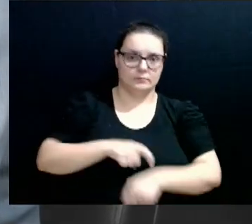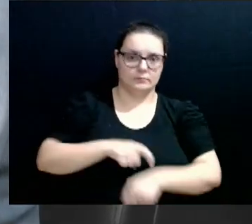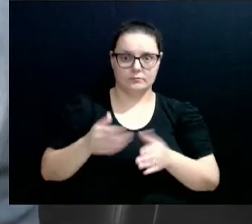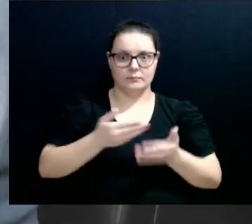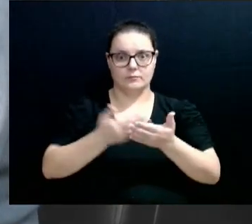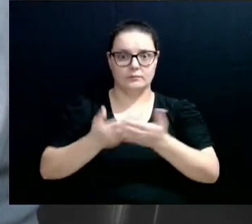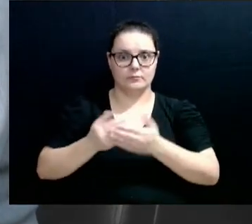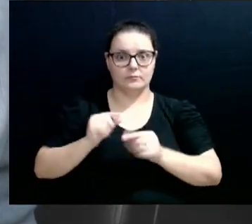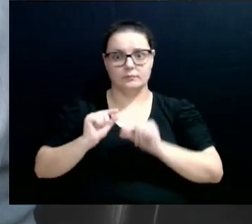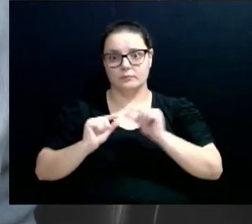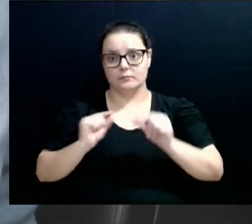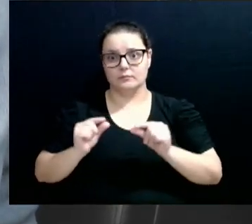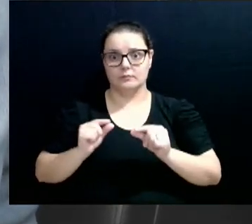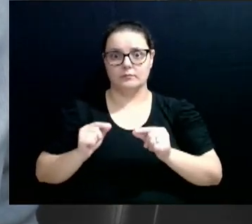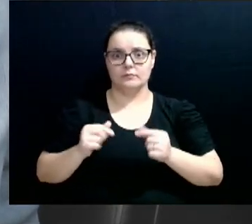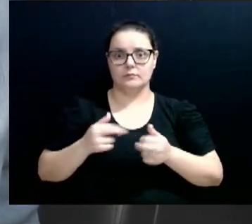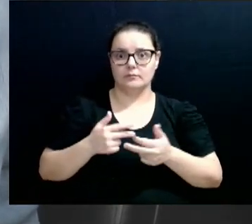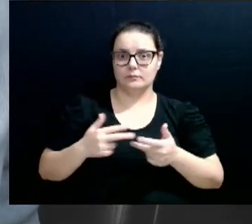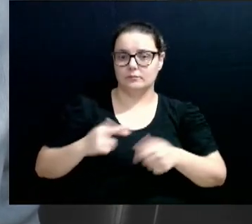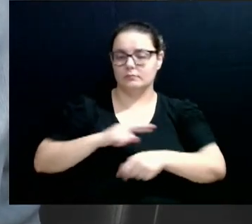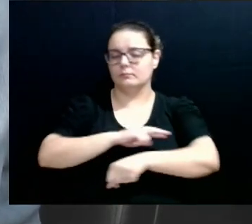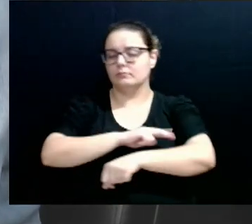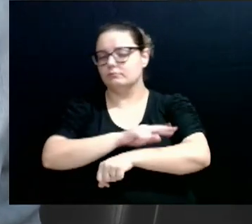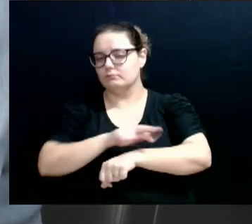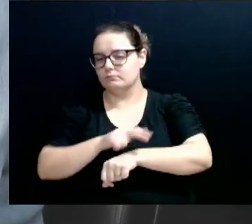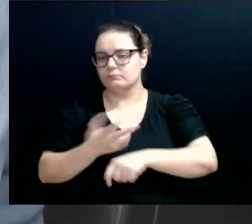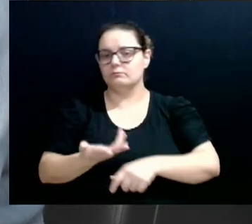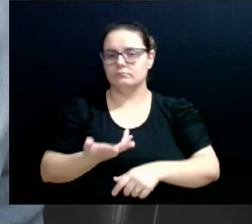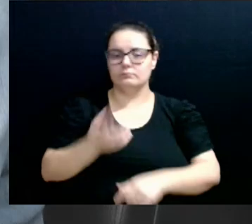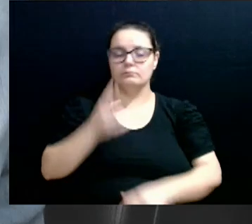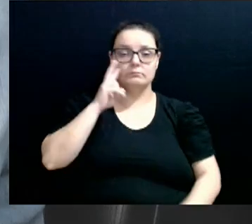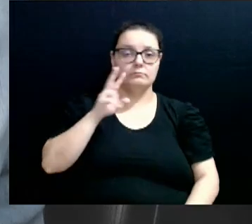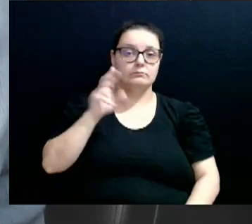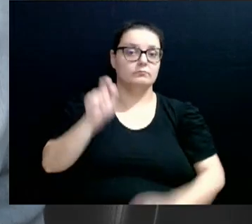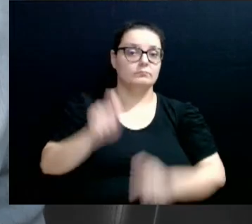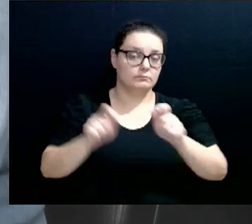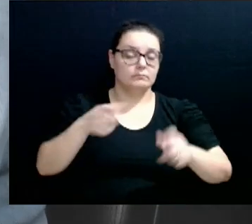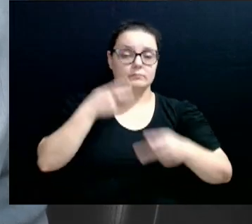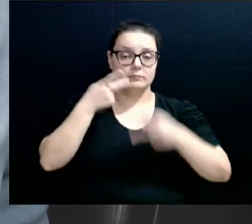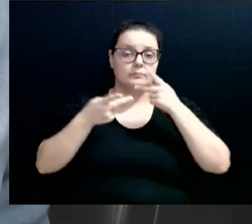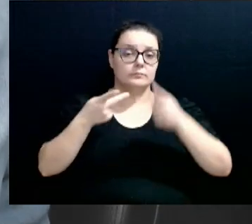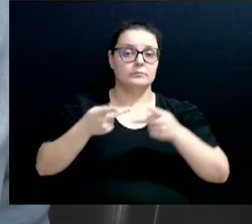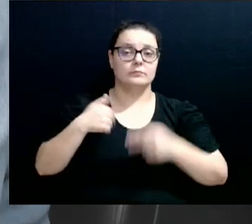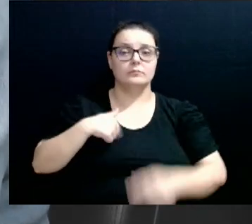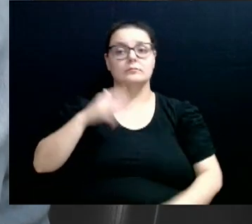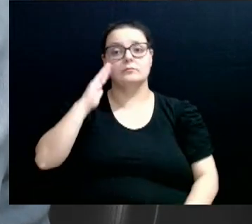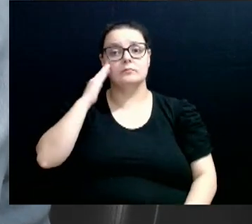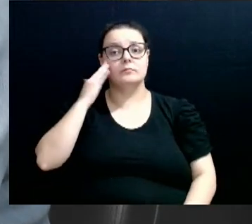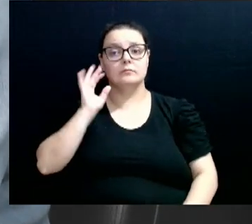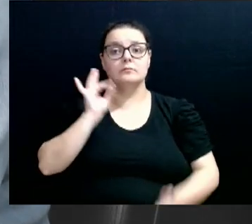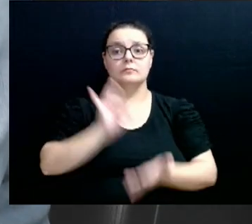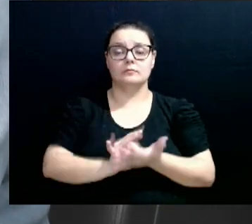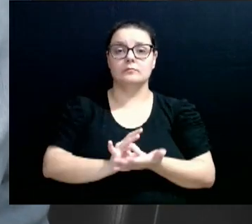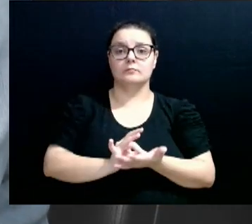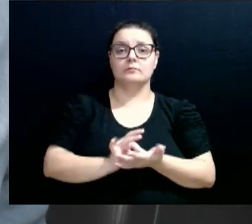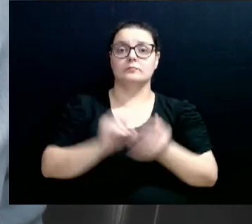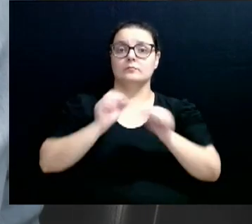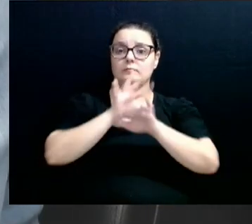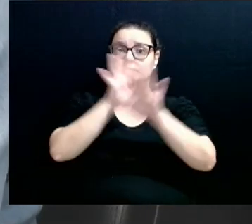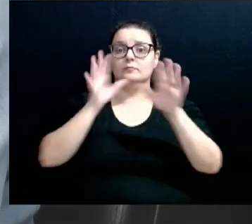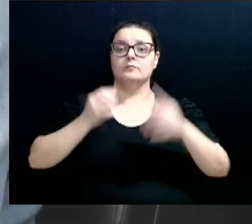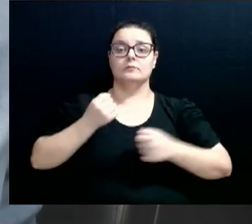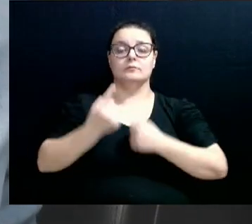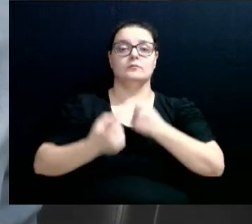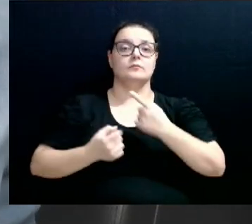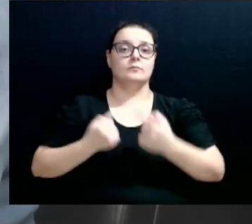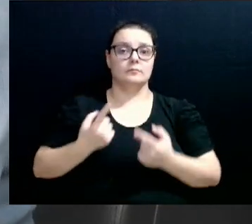racismo, vendo o pessoal falar, e que de fato eu fui entender eu fui ter a clareza de algumas